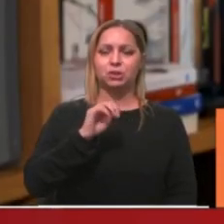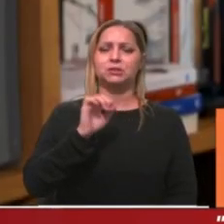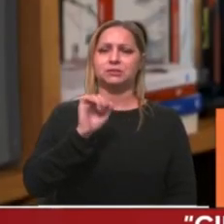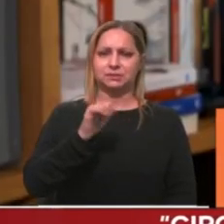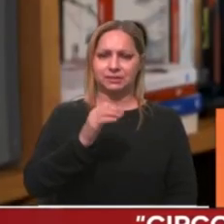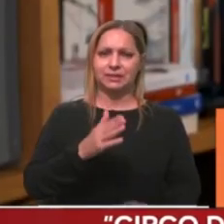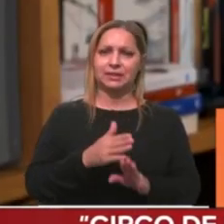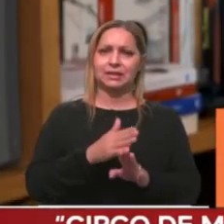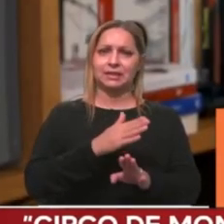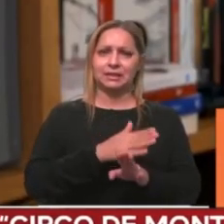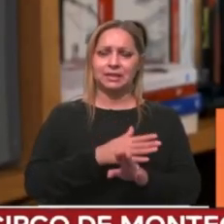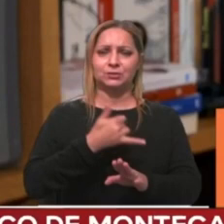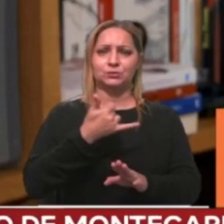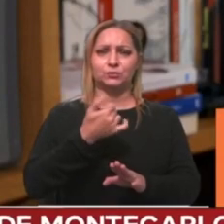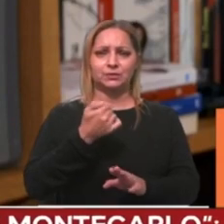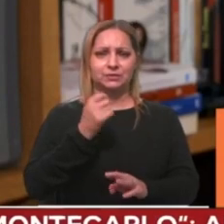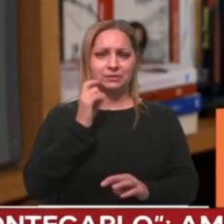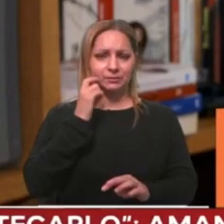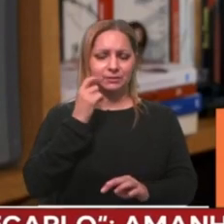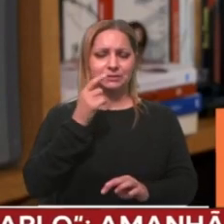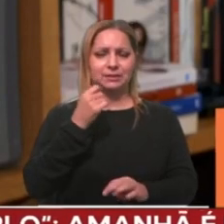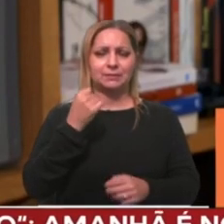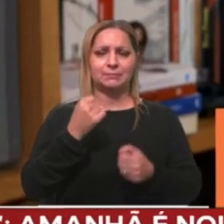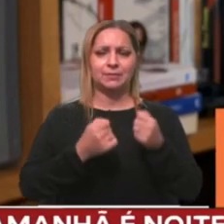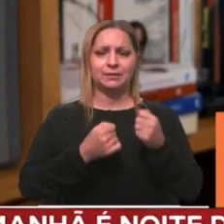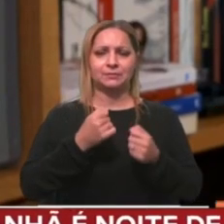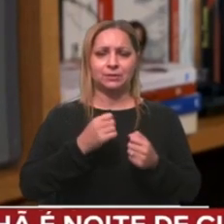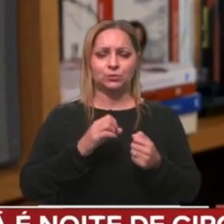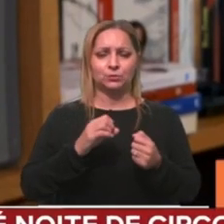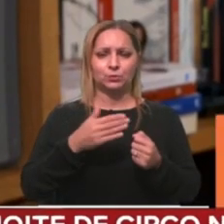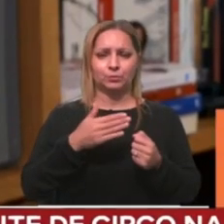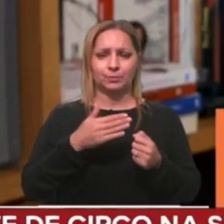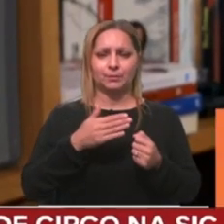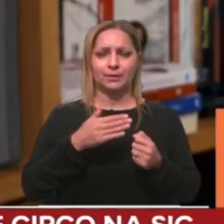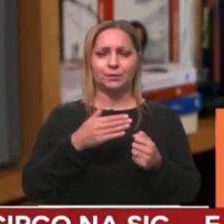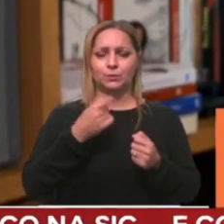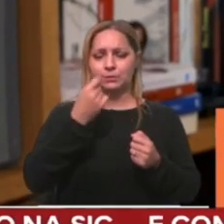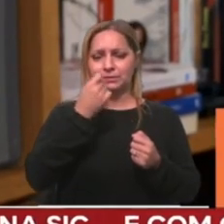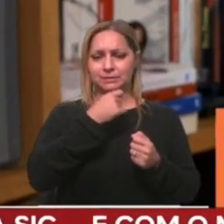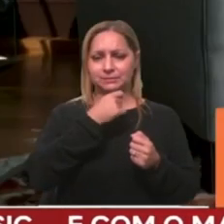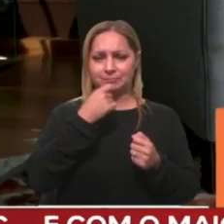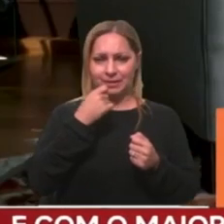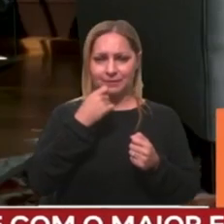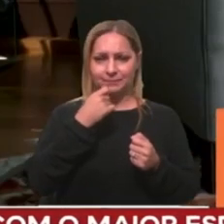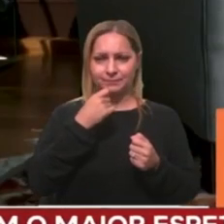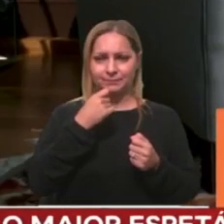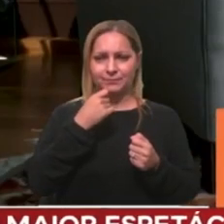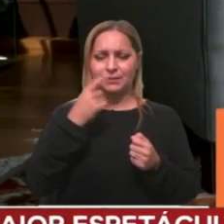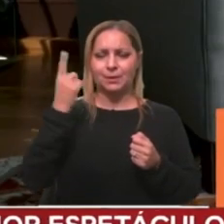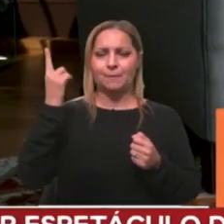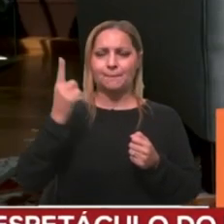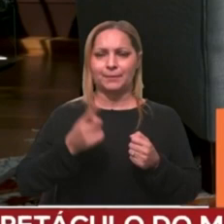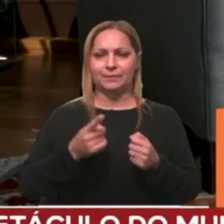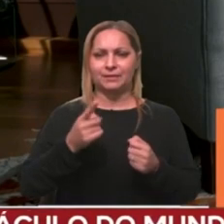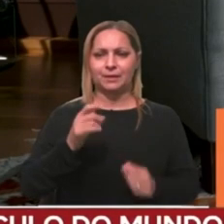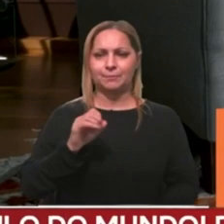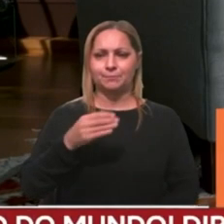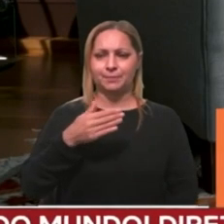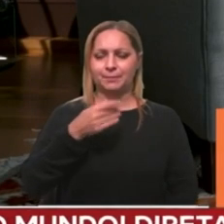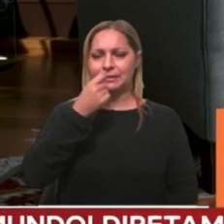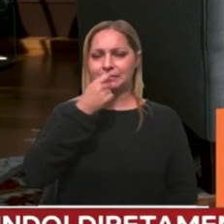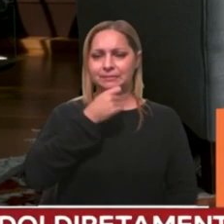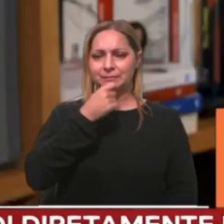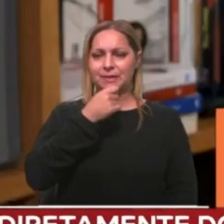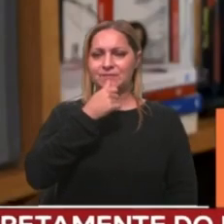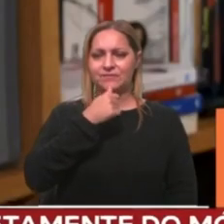foi foi numa manifestação do Primeiro de Maio e que foi convocada sobre aquela palavra de ordem que era o Primeiro de Maio aam que eu Suponho